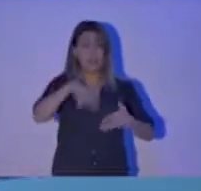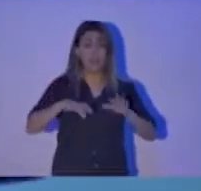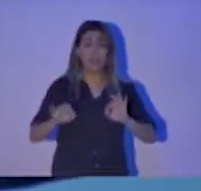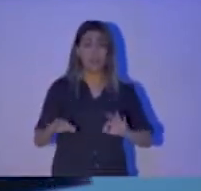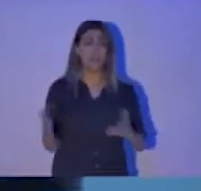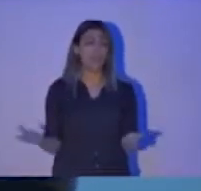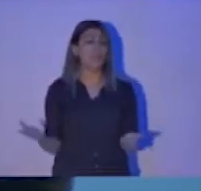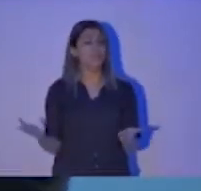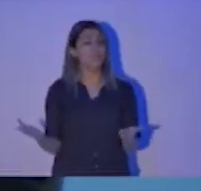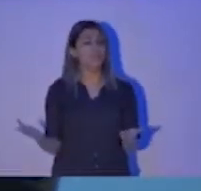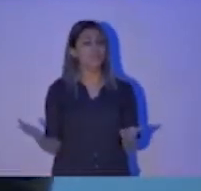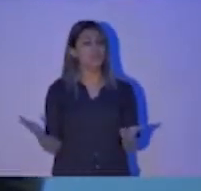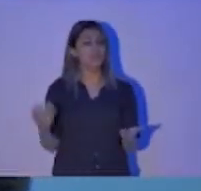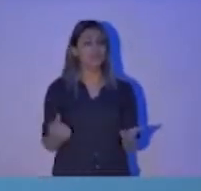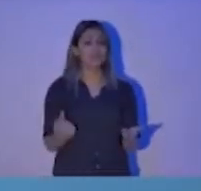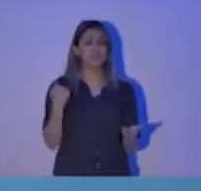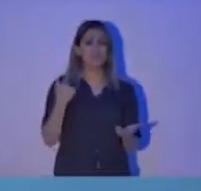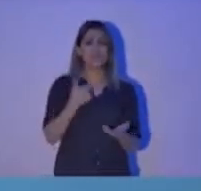avaliação de 2016.